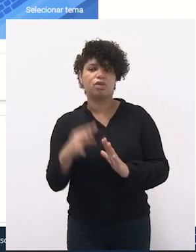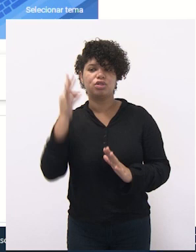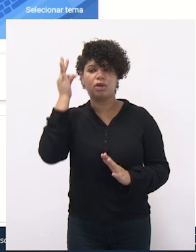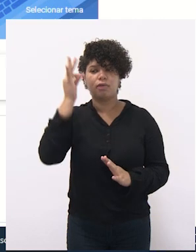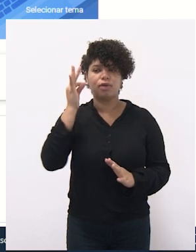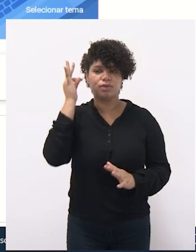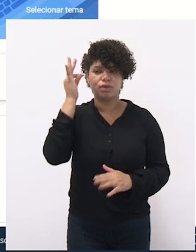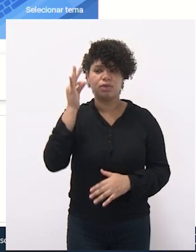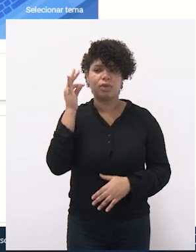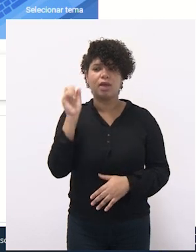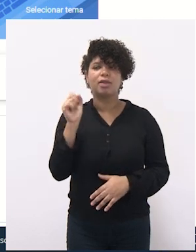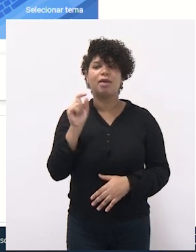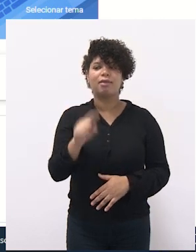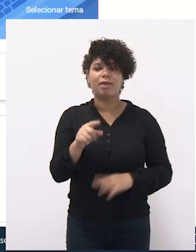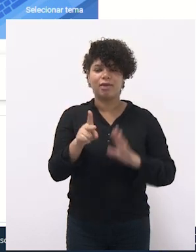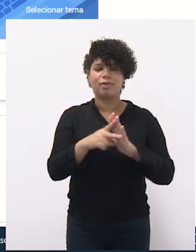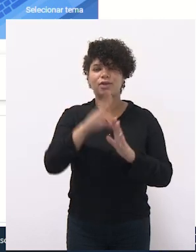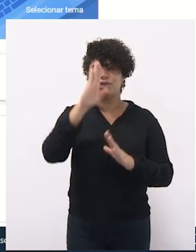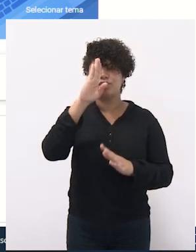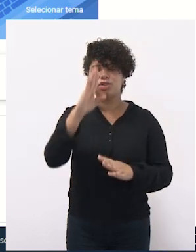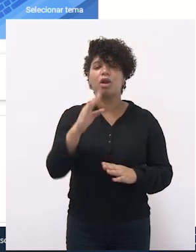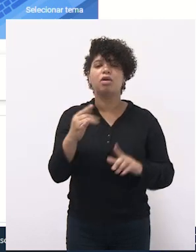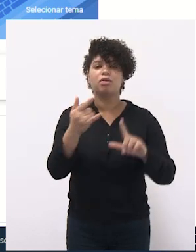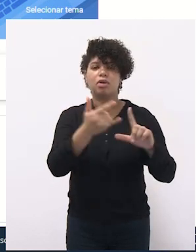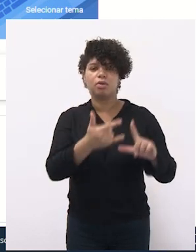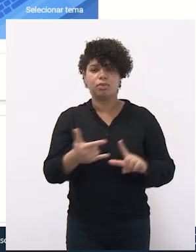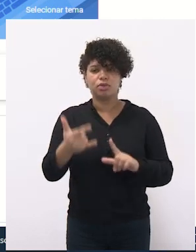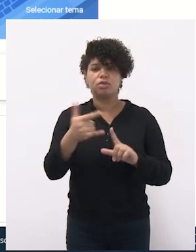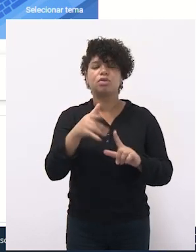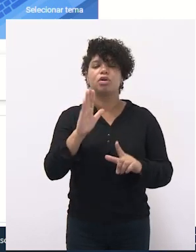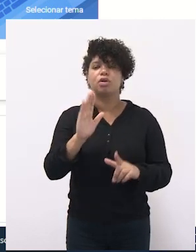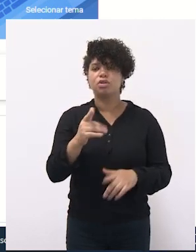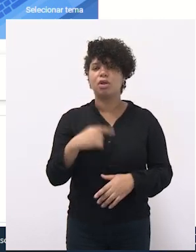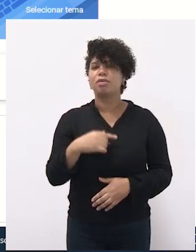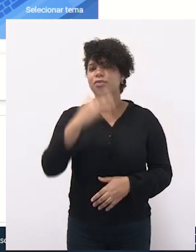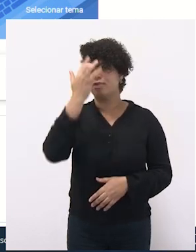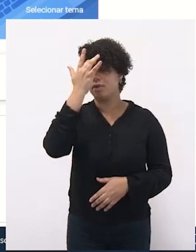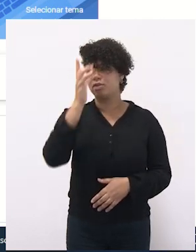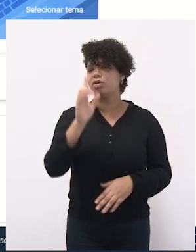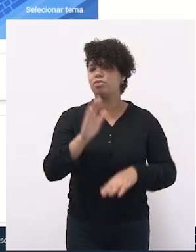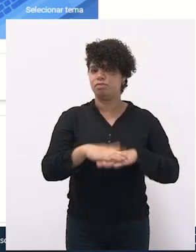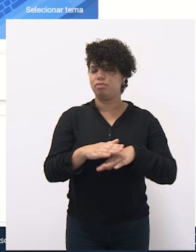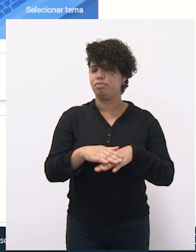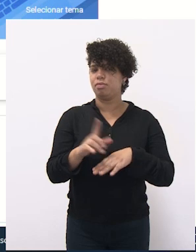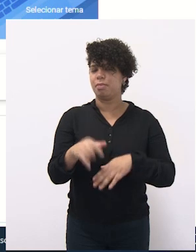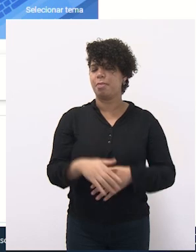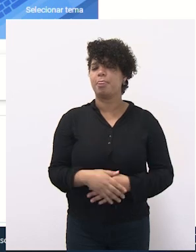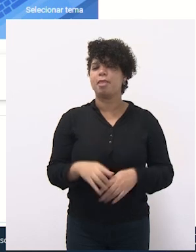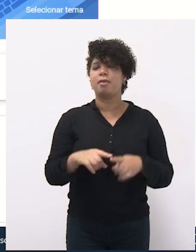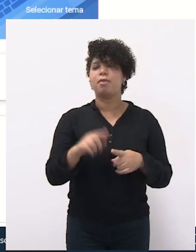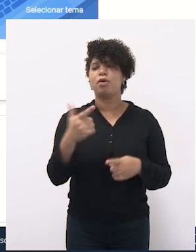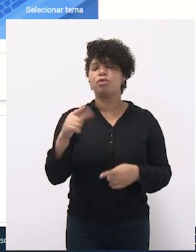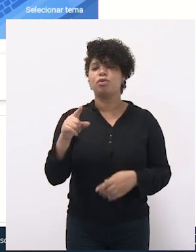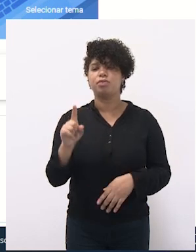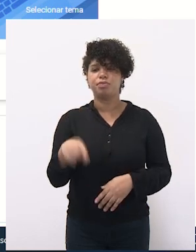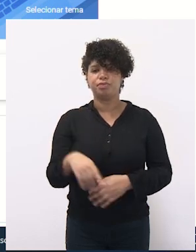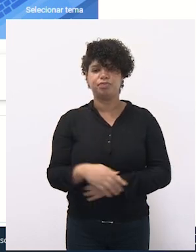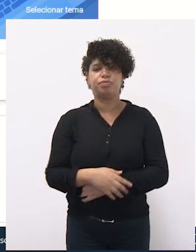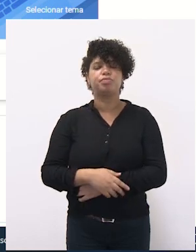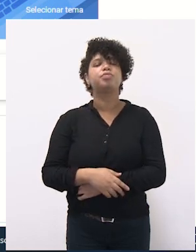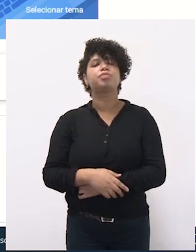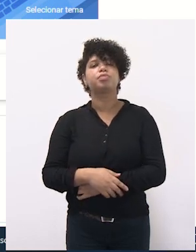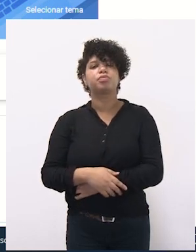e ele já vai pro Meet, né? Então eu sempre deixo ativado, que é bem mais fácil. E essa aqui é a tela inicial. Então,